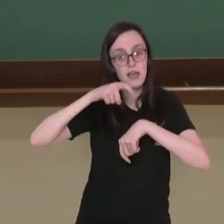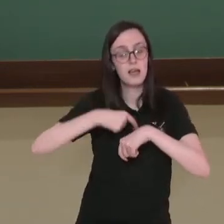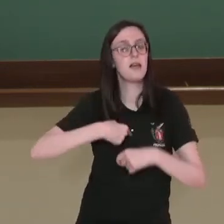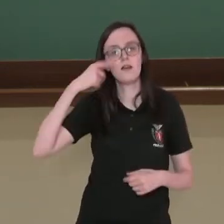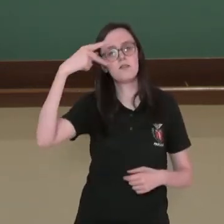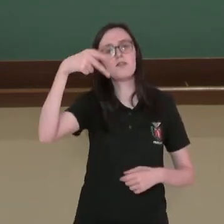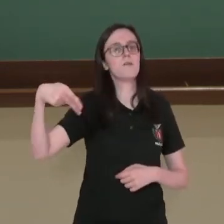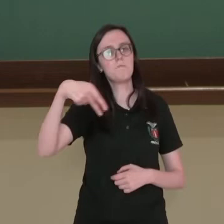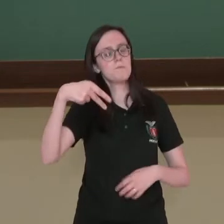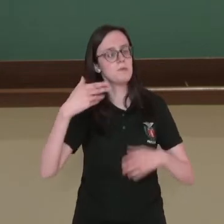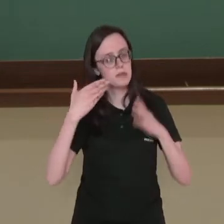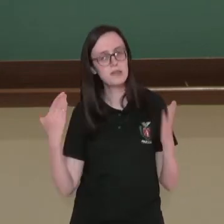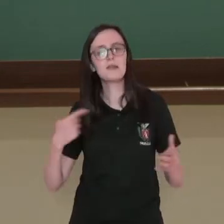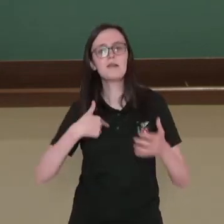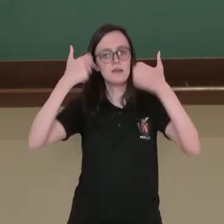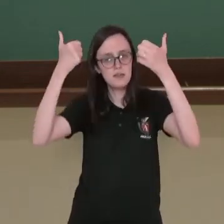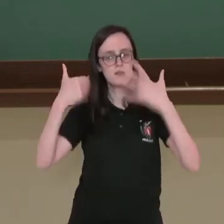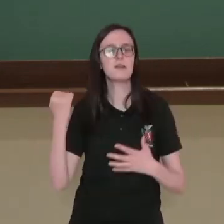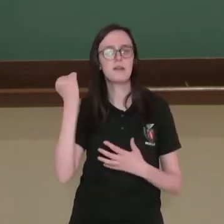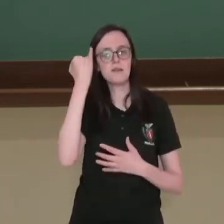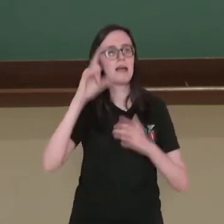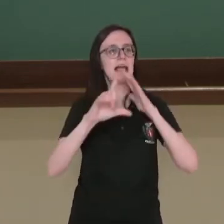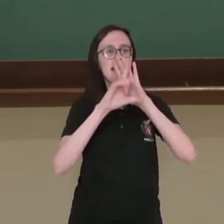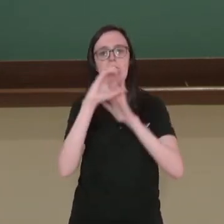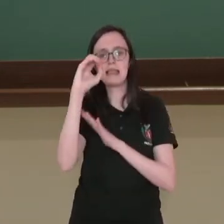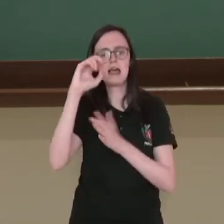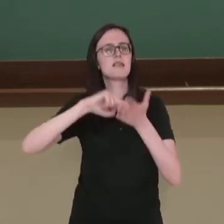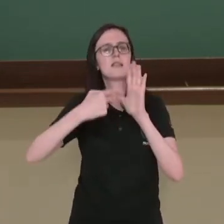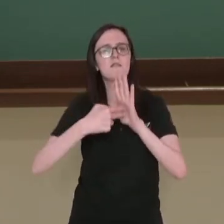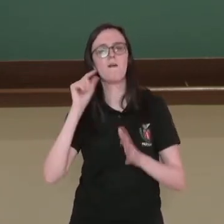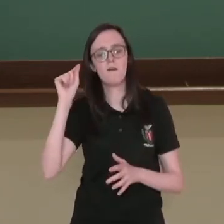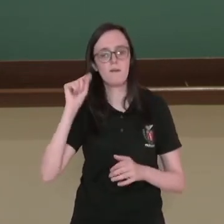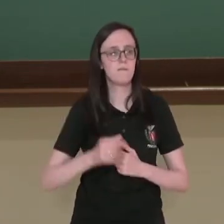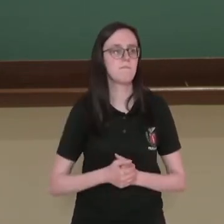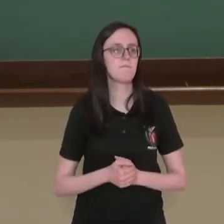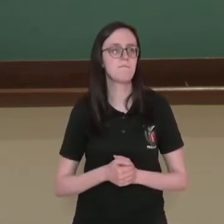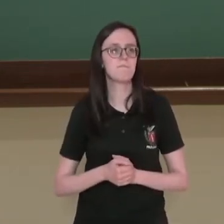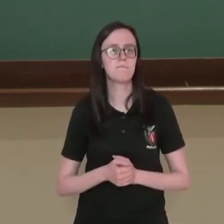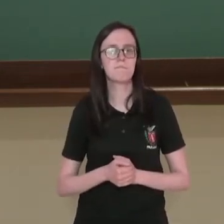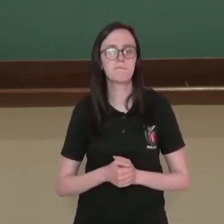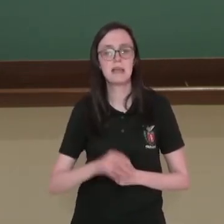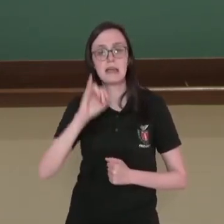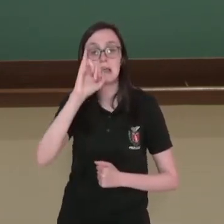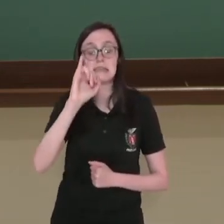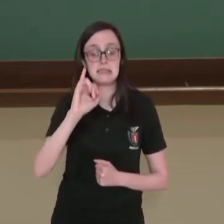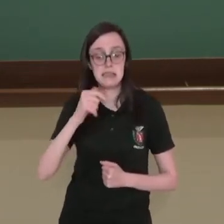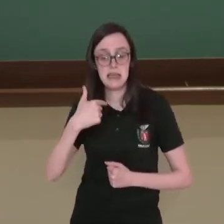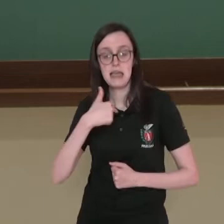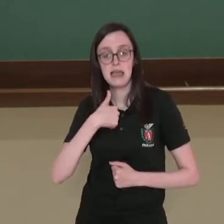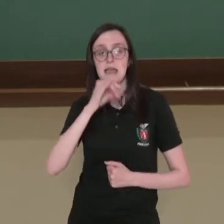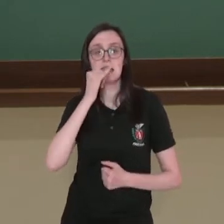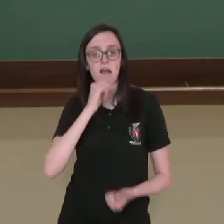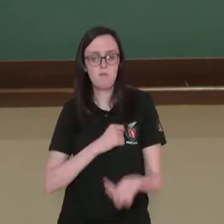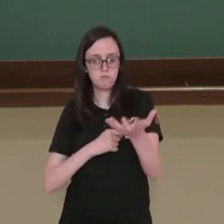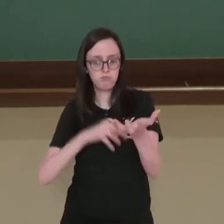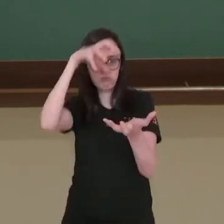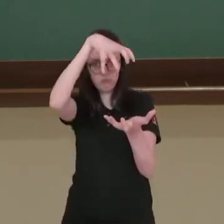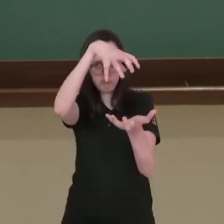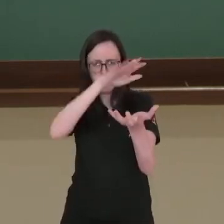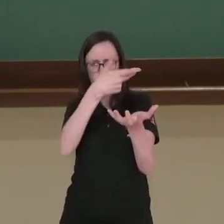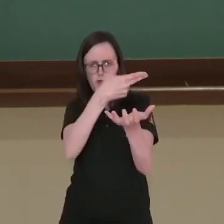seu professor, então cabe aqui falar da lei 0. A lei 0, ela diz o seguinte, que se eu pegar um corpo